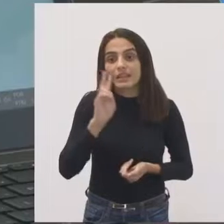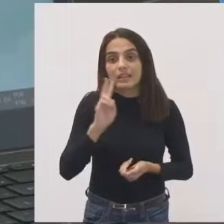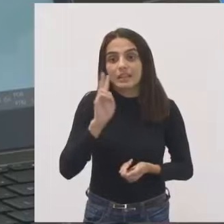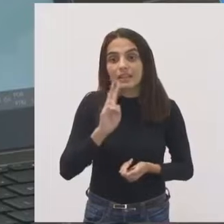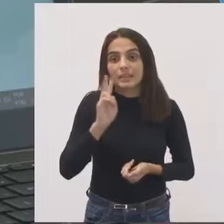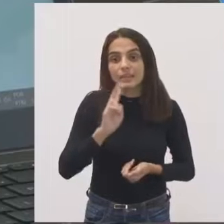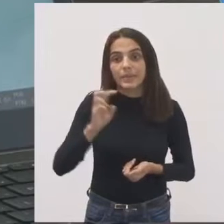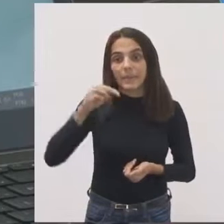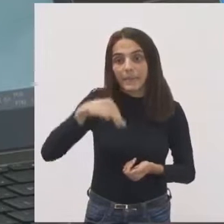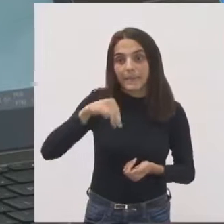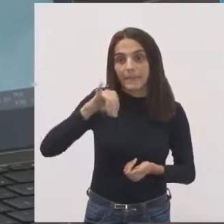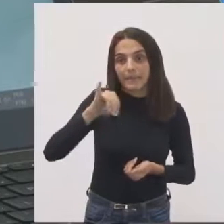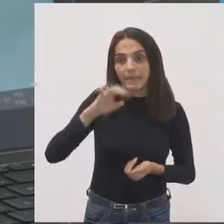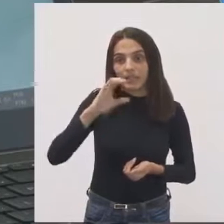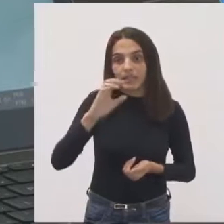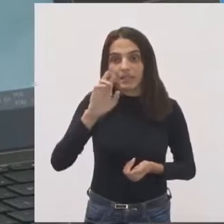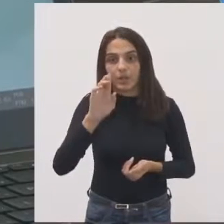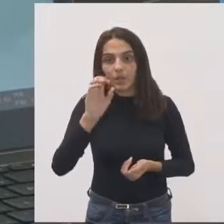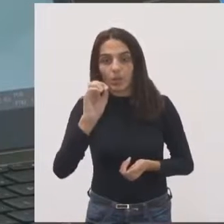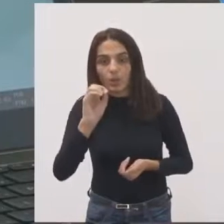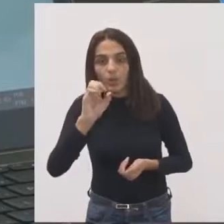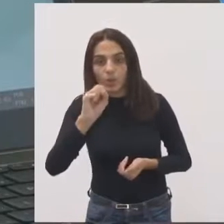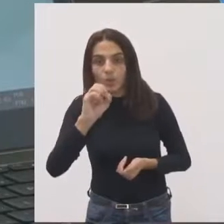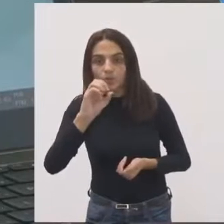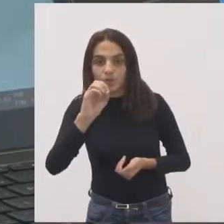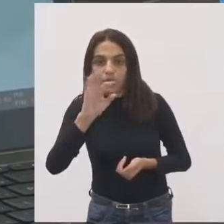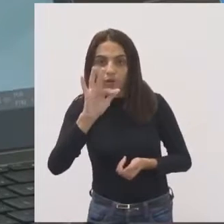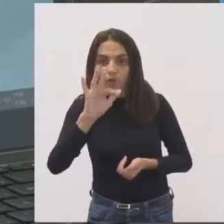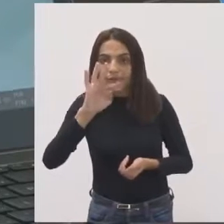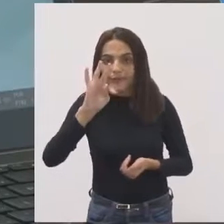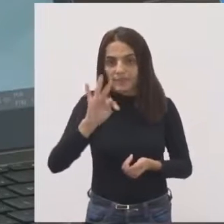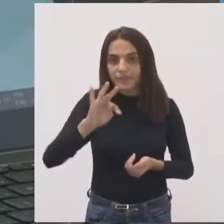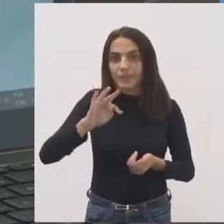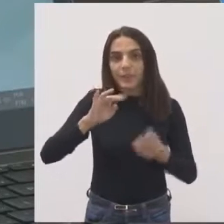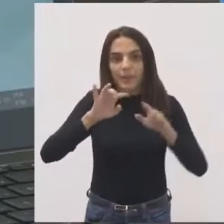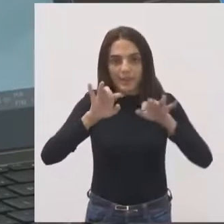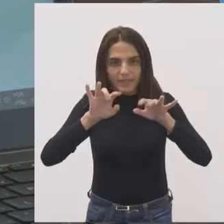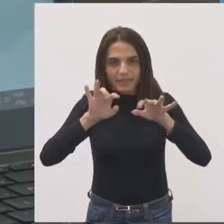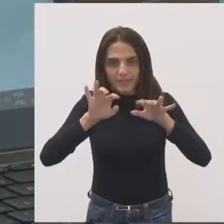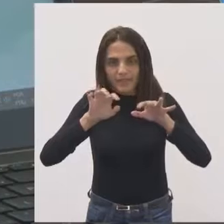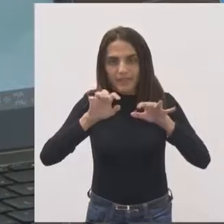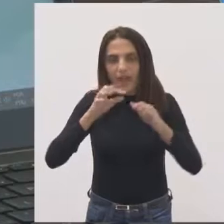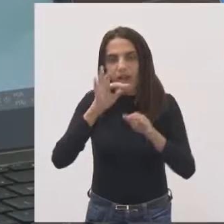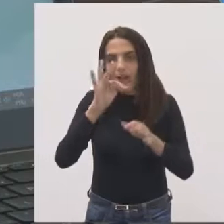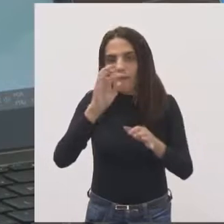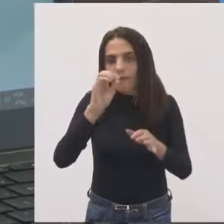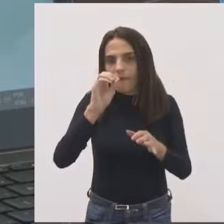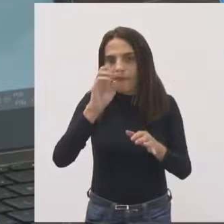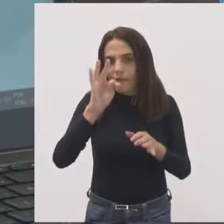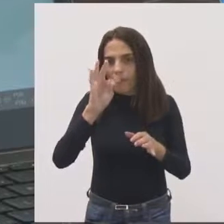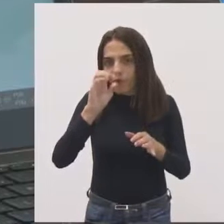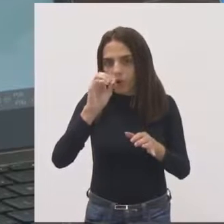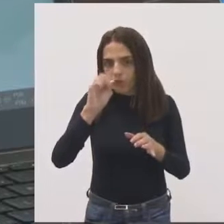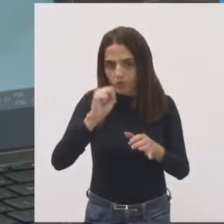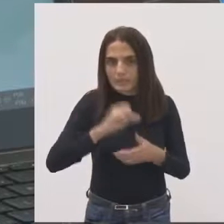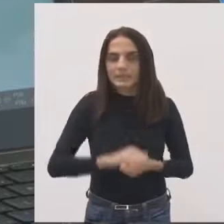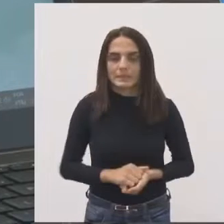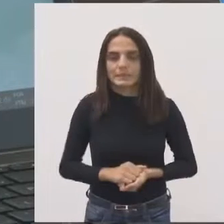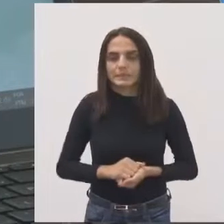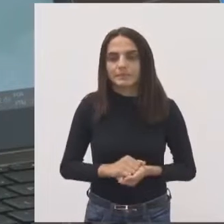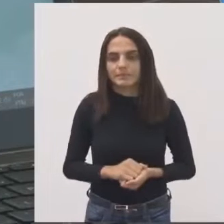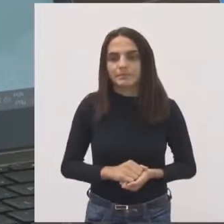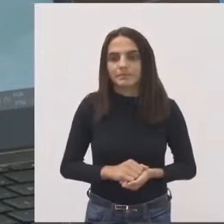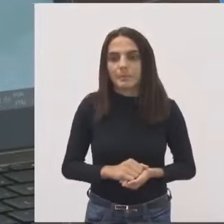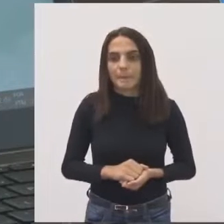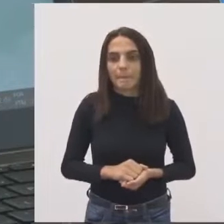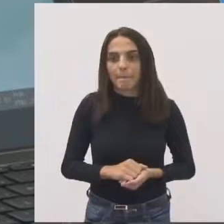Microsoft Store, lojinha da Microsoft. Eu coloco ali na pesquisa Fotos e ele já começa a fazer o download do Fotos. Se vocês